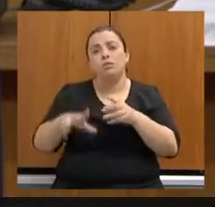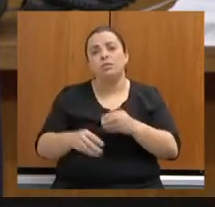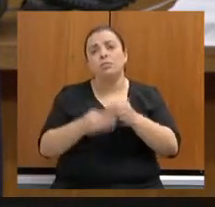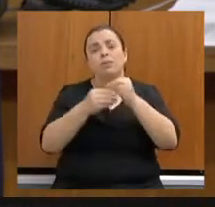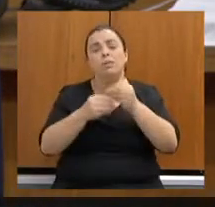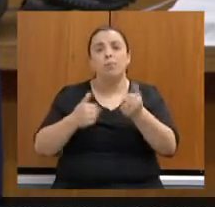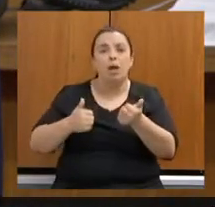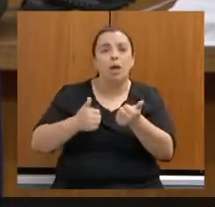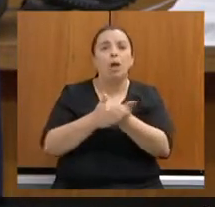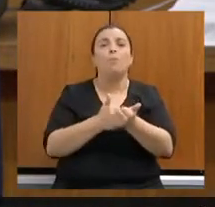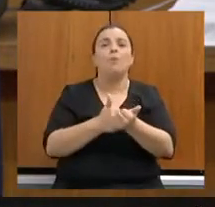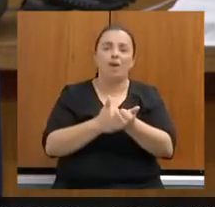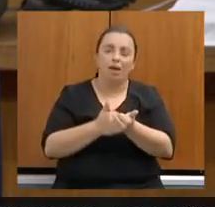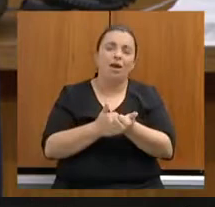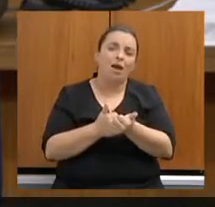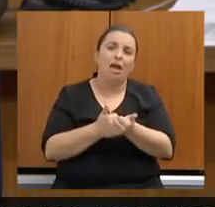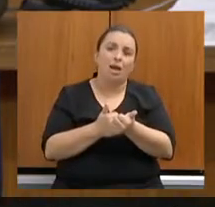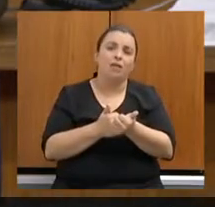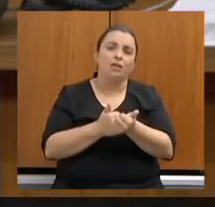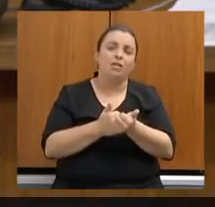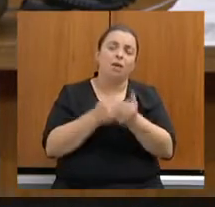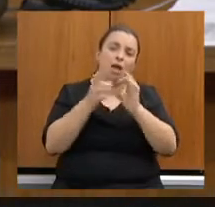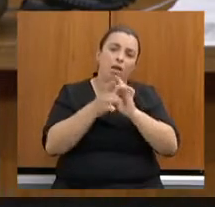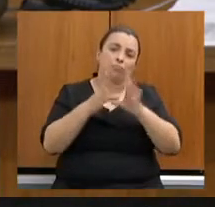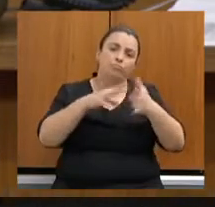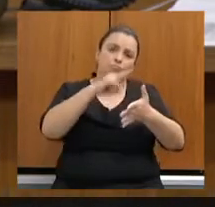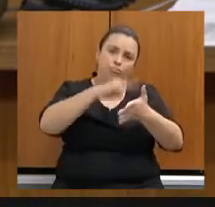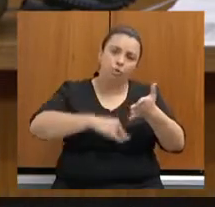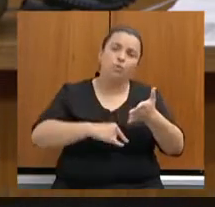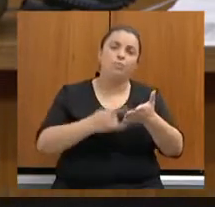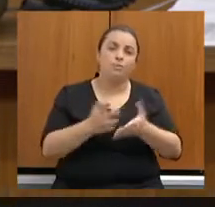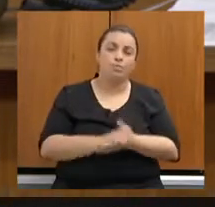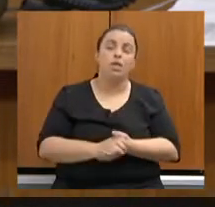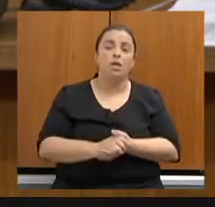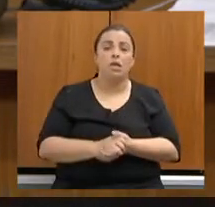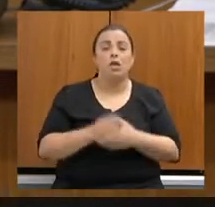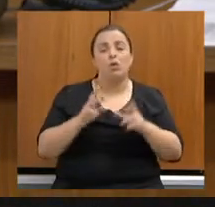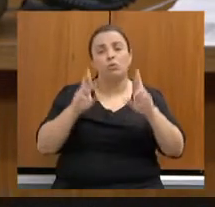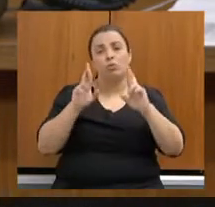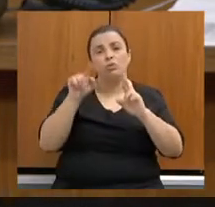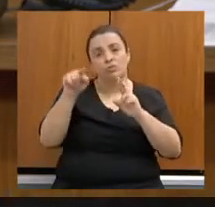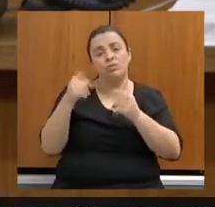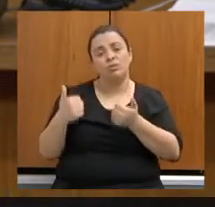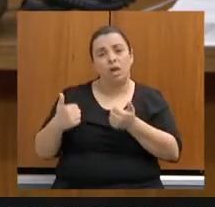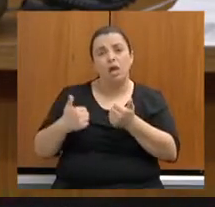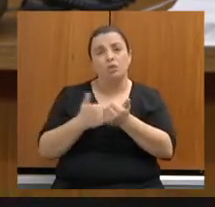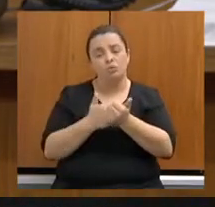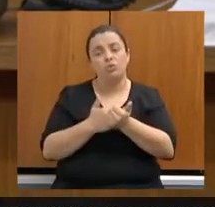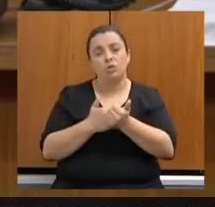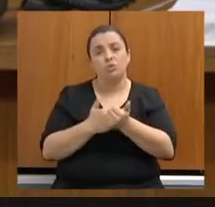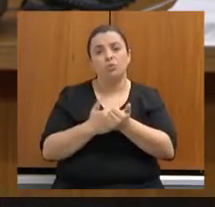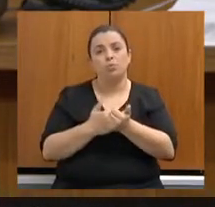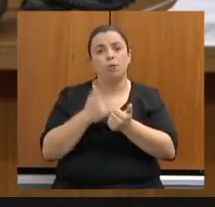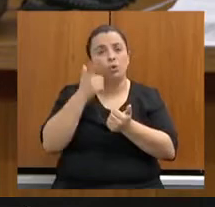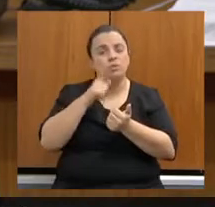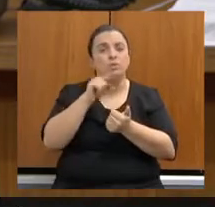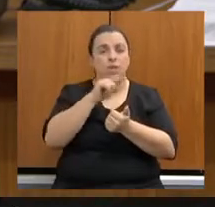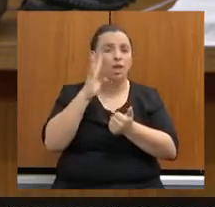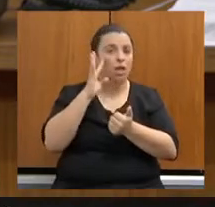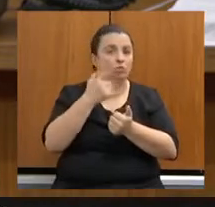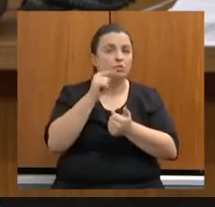fazer a regulação fundiária eu conto com a colaboração da senhora nesse Play Tom em relação ao dificuldade que eles alegam